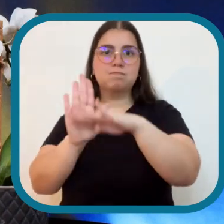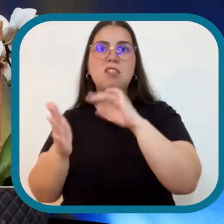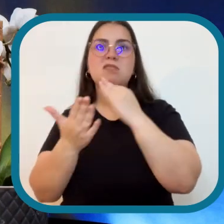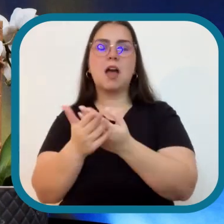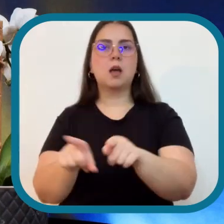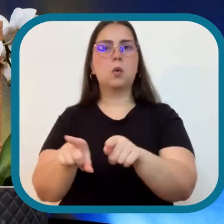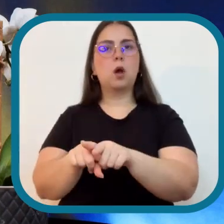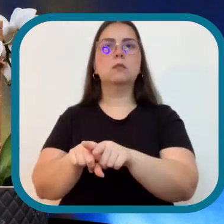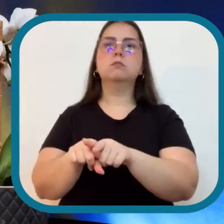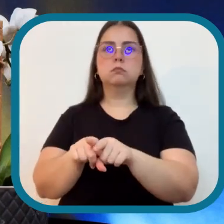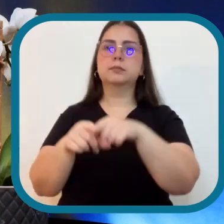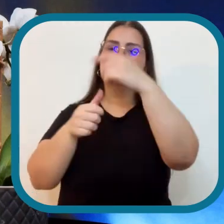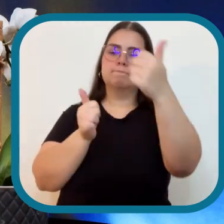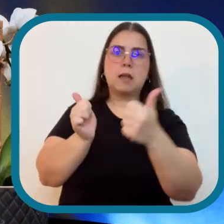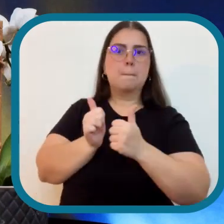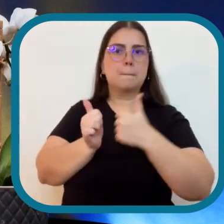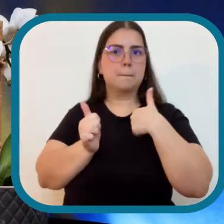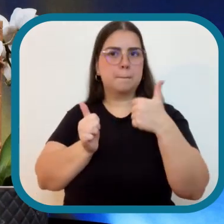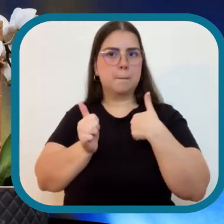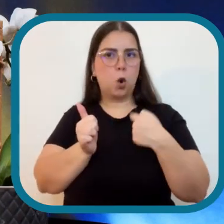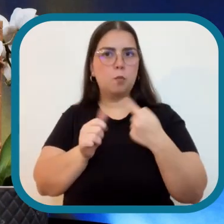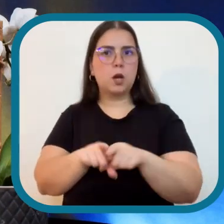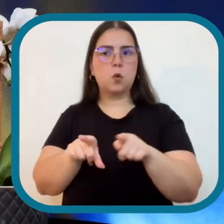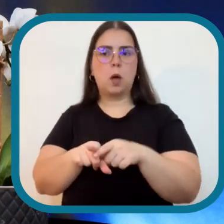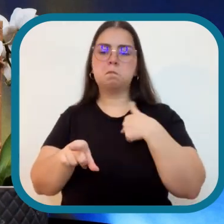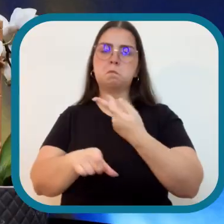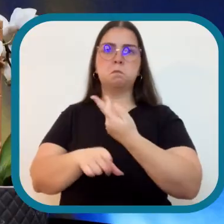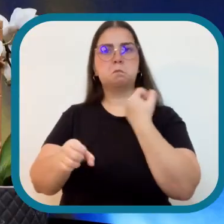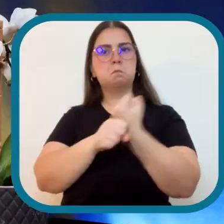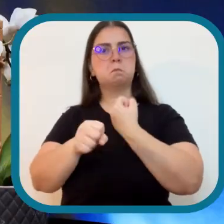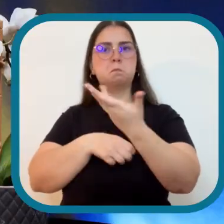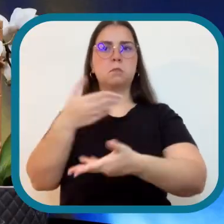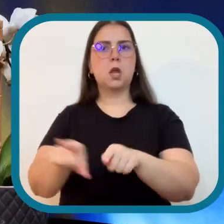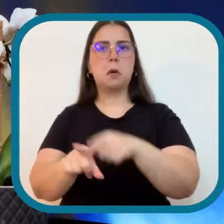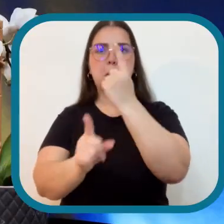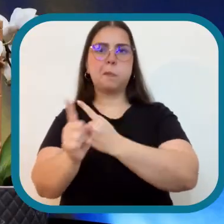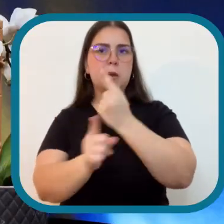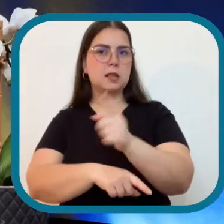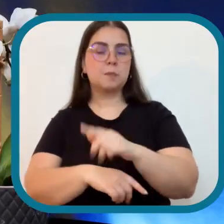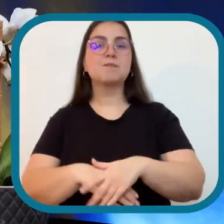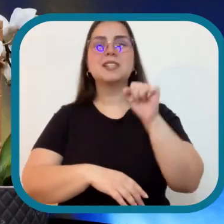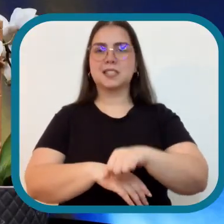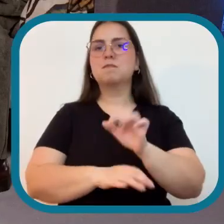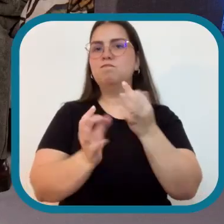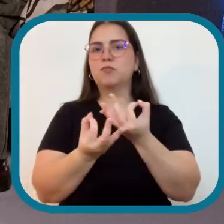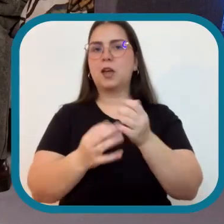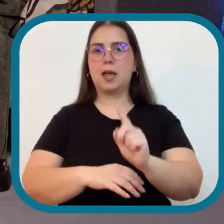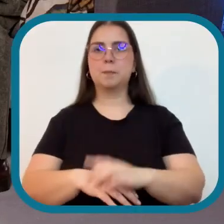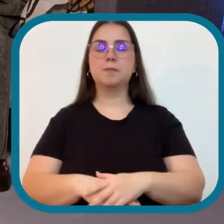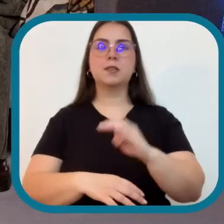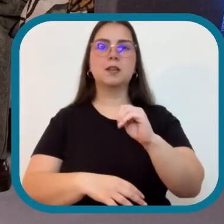programa serve como um assistente meu, como uma extensão minha e não apenas como algo a repetir. Sim,